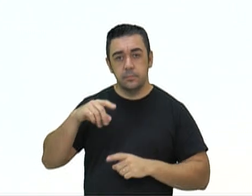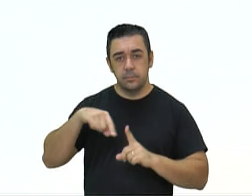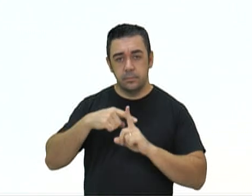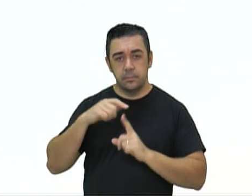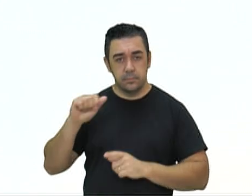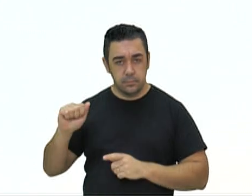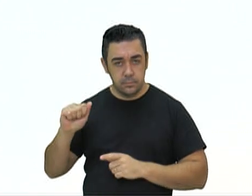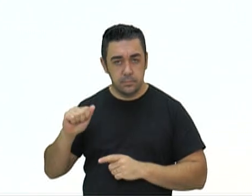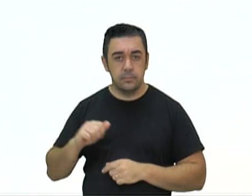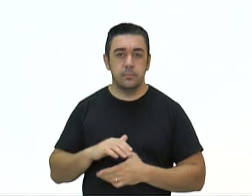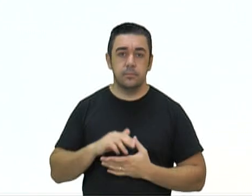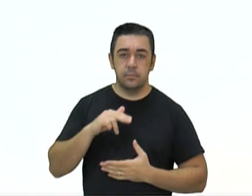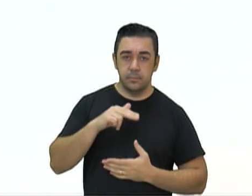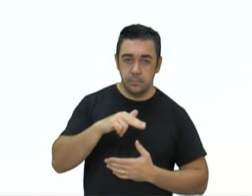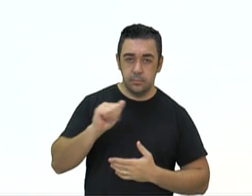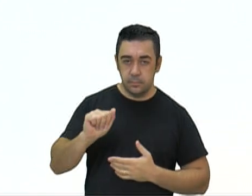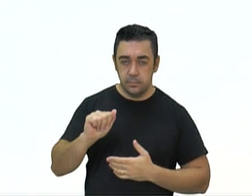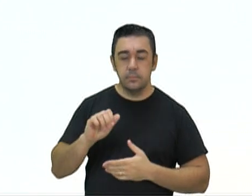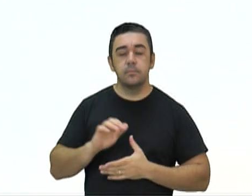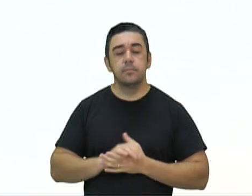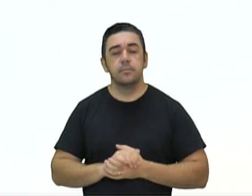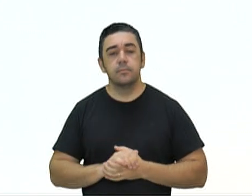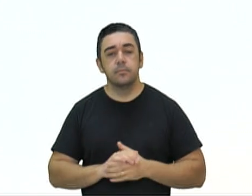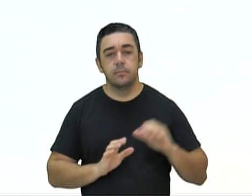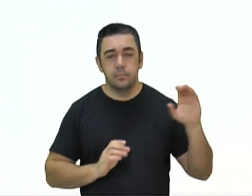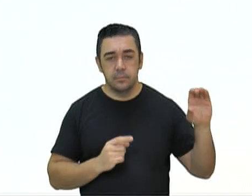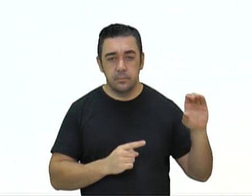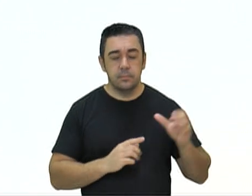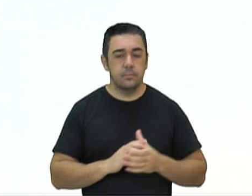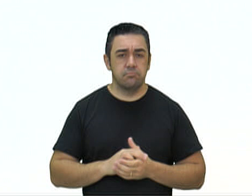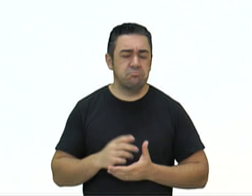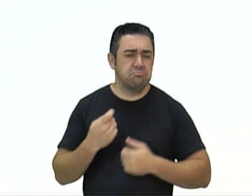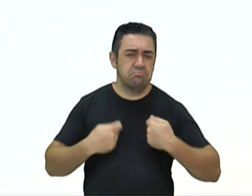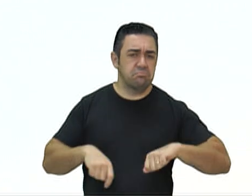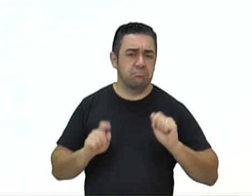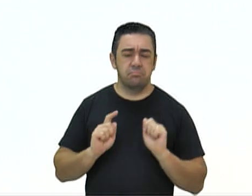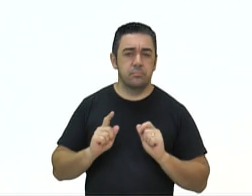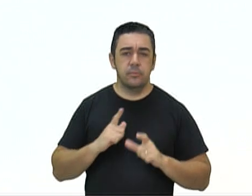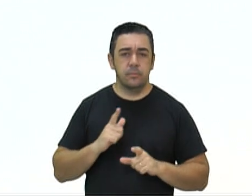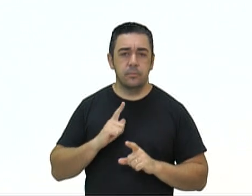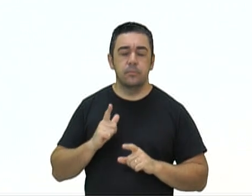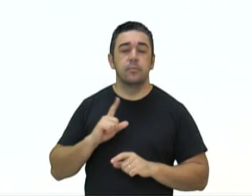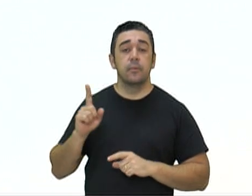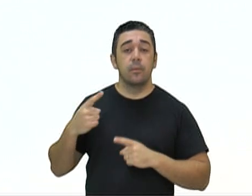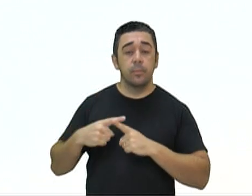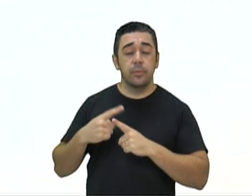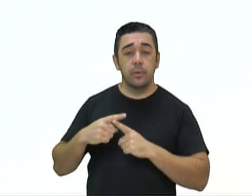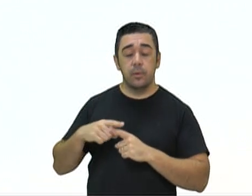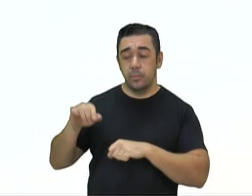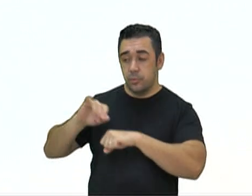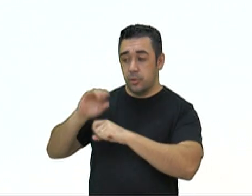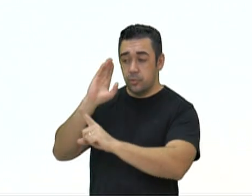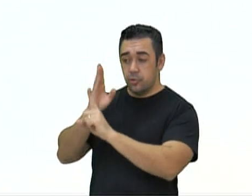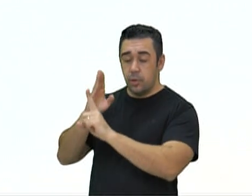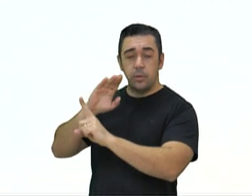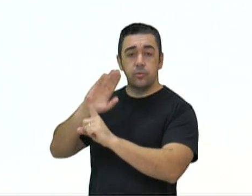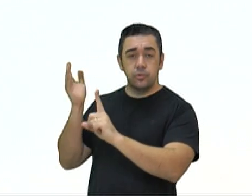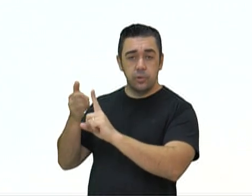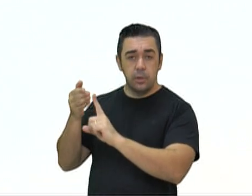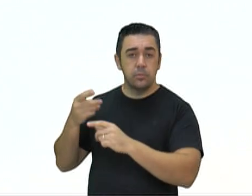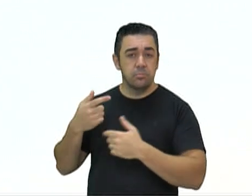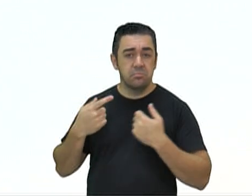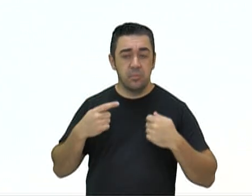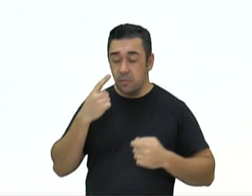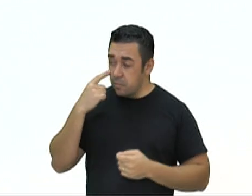definido a, formando a palavra na. Letra C, não é transitivo, pois apresenta objeto direto e indireto.